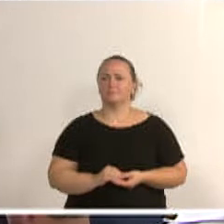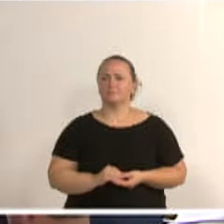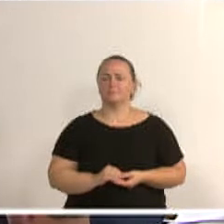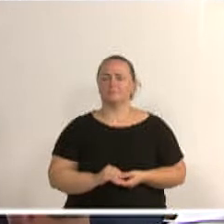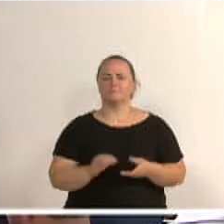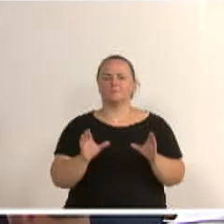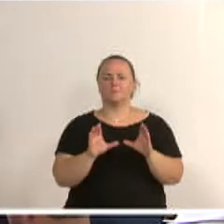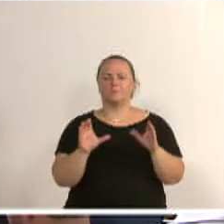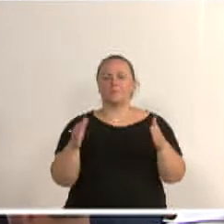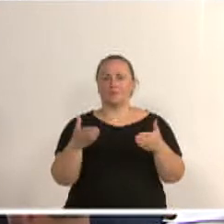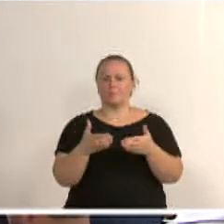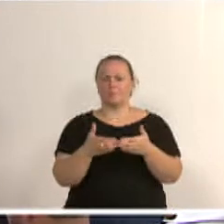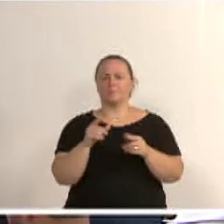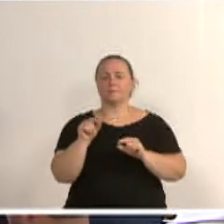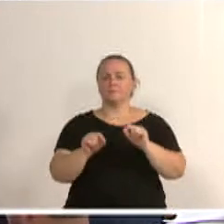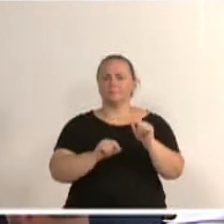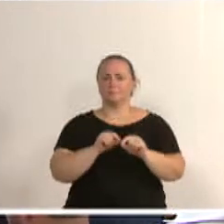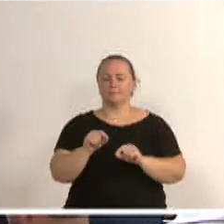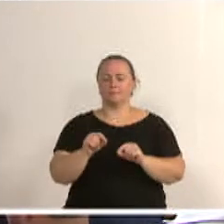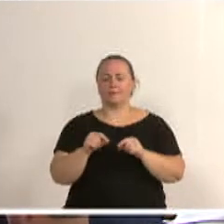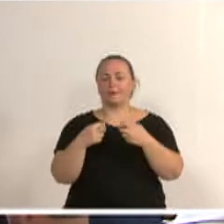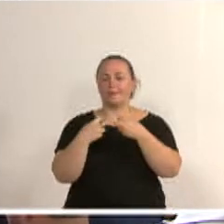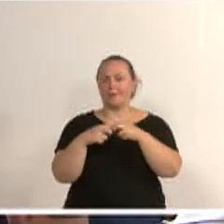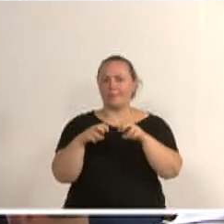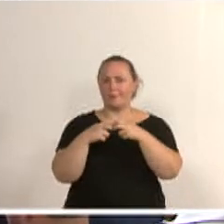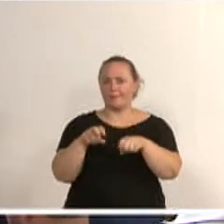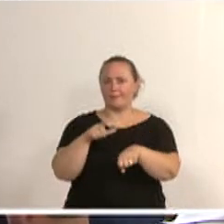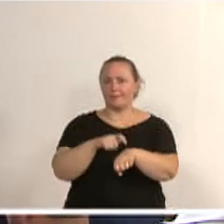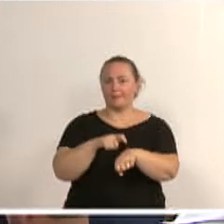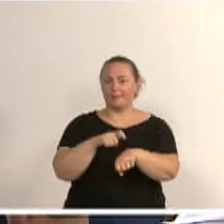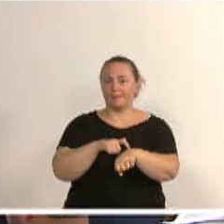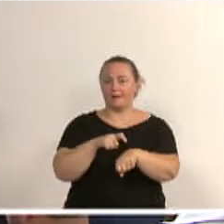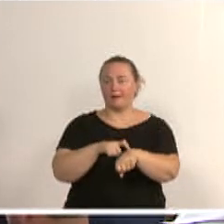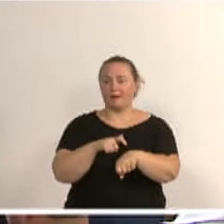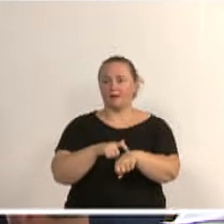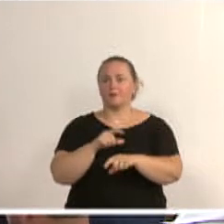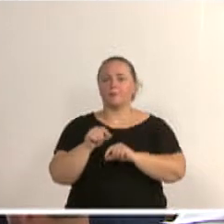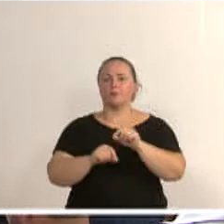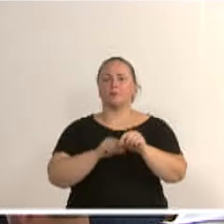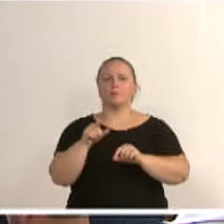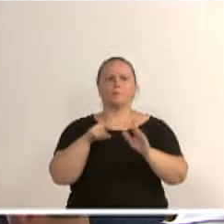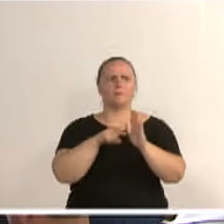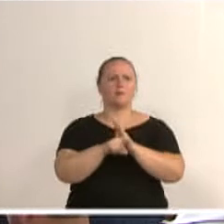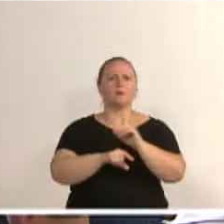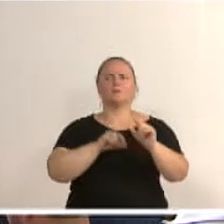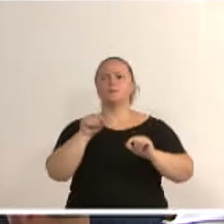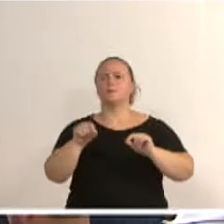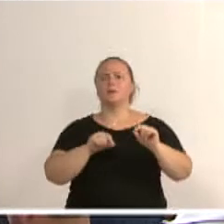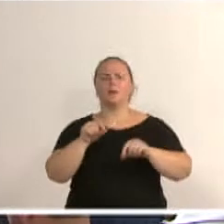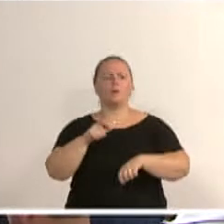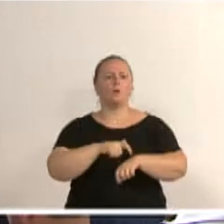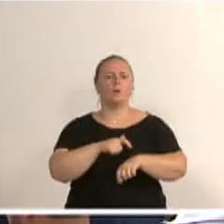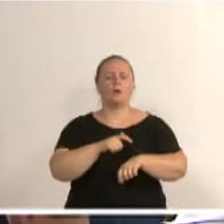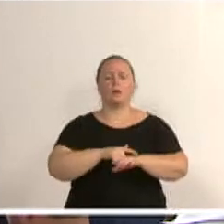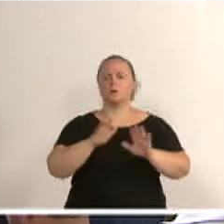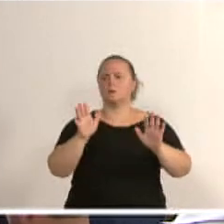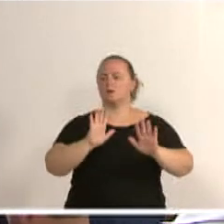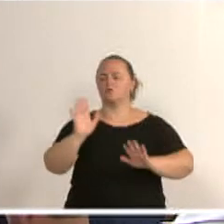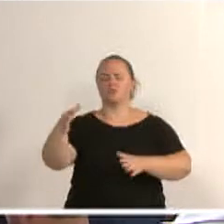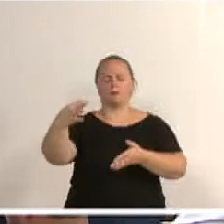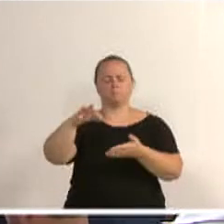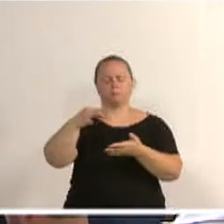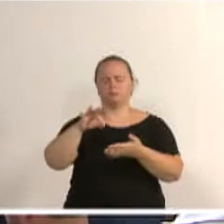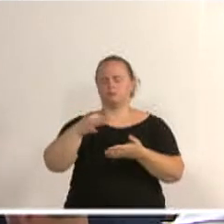foi um abaixo-assinado assim, que quando falava era questão de horário de ônibus, a comunidade nem perguntava quais eram os horários, já pegava o abaixo-assinado